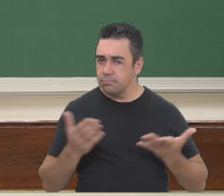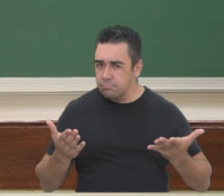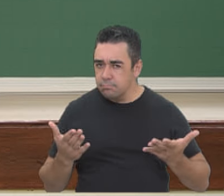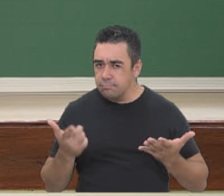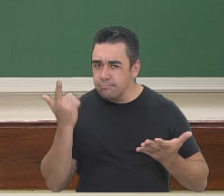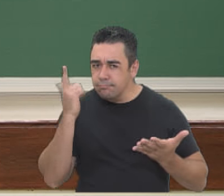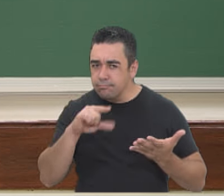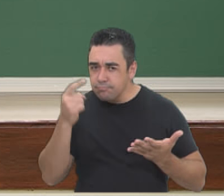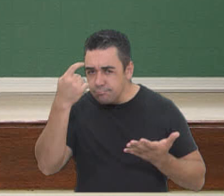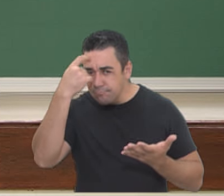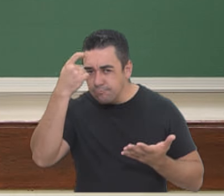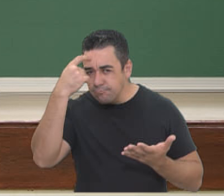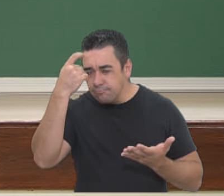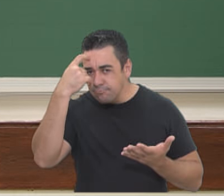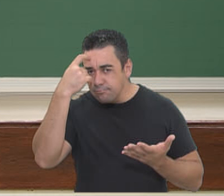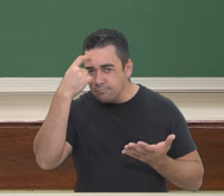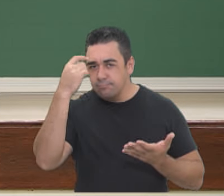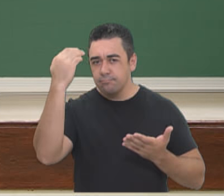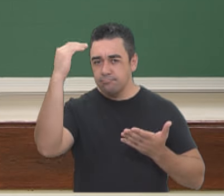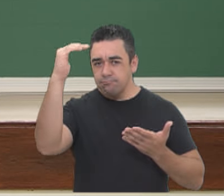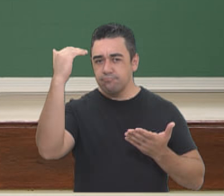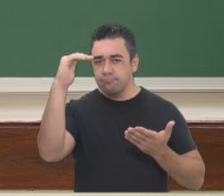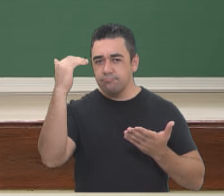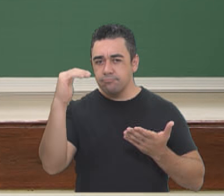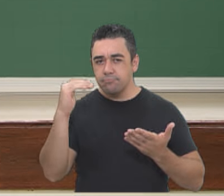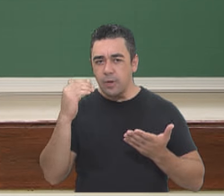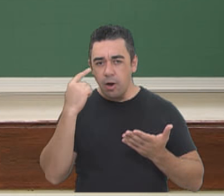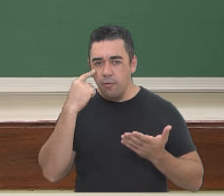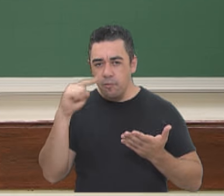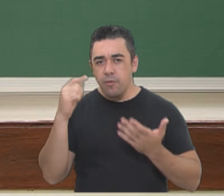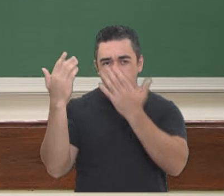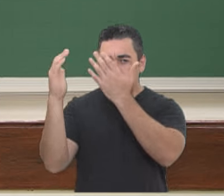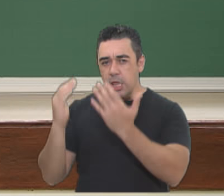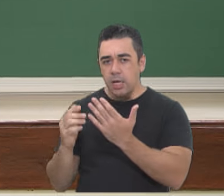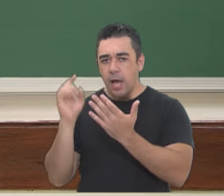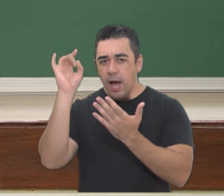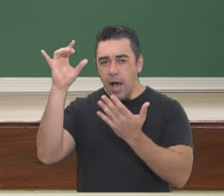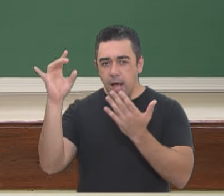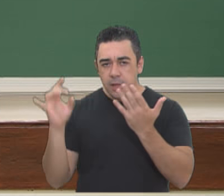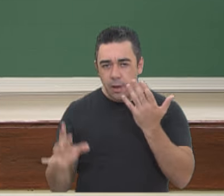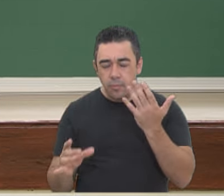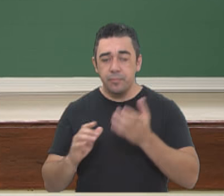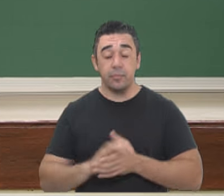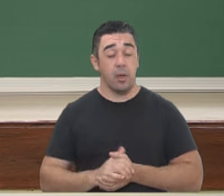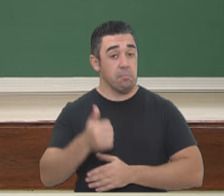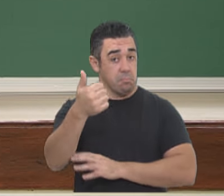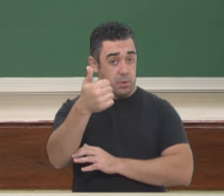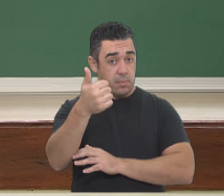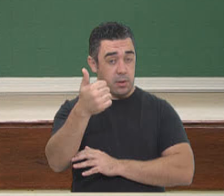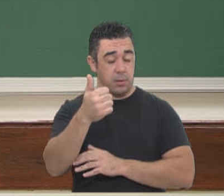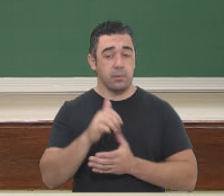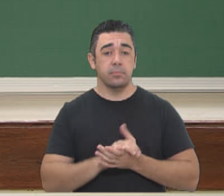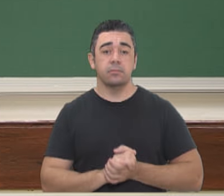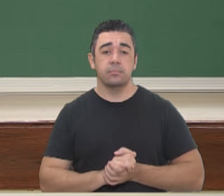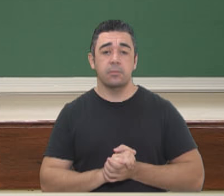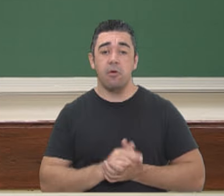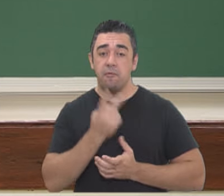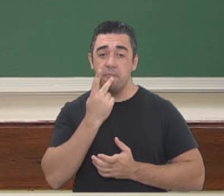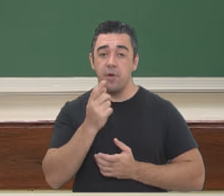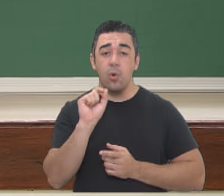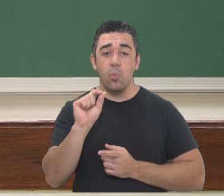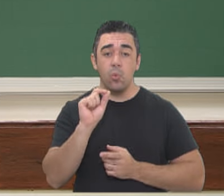pessoal? Pensaram em cada situação? Vamos analisar uma a uma? A primeira diz o quê? Temperatura